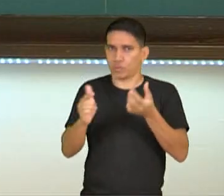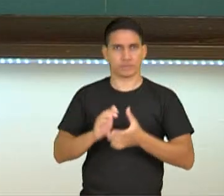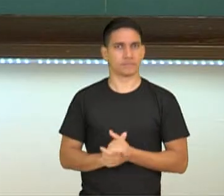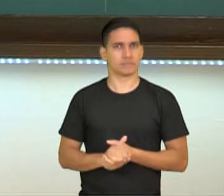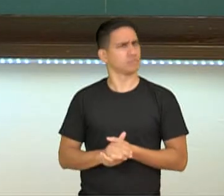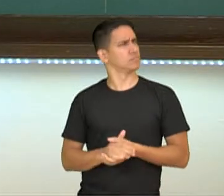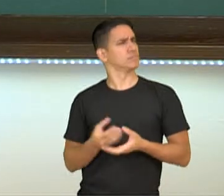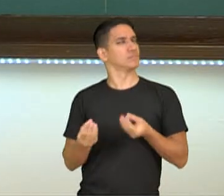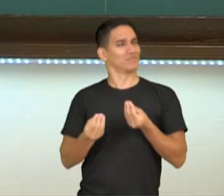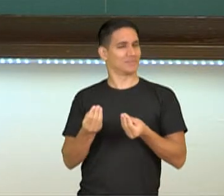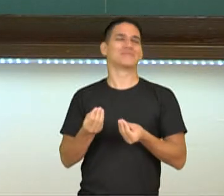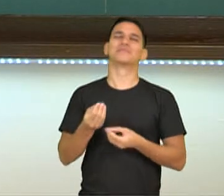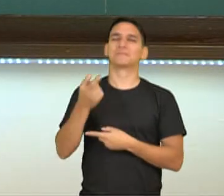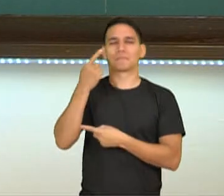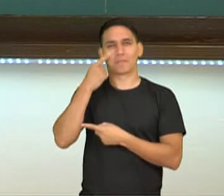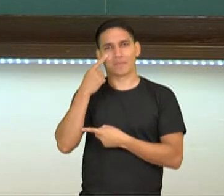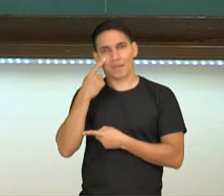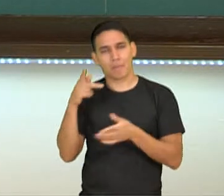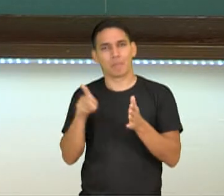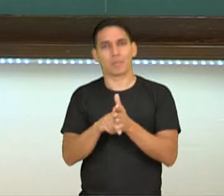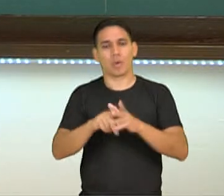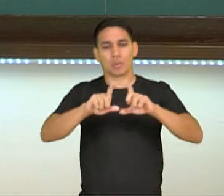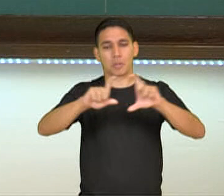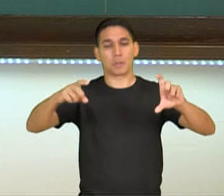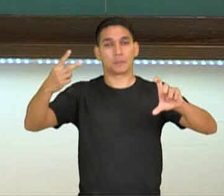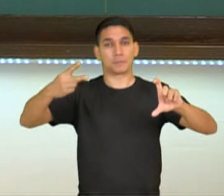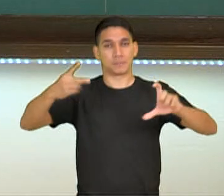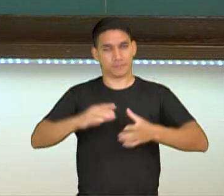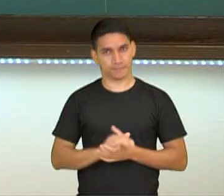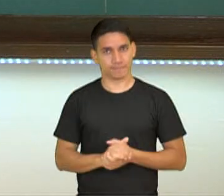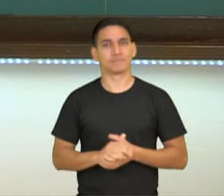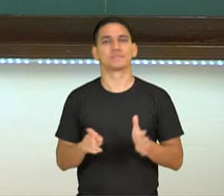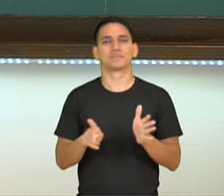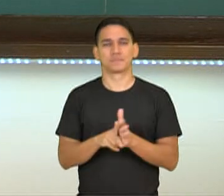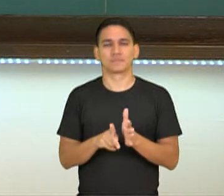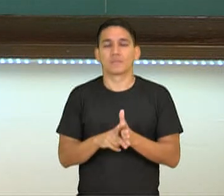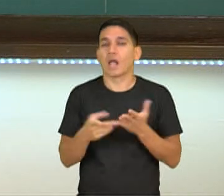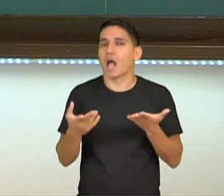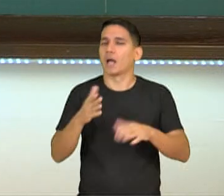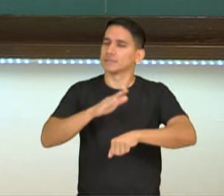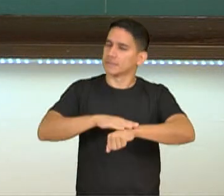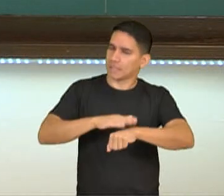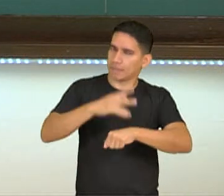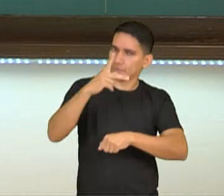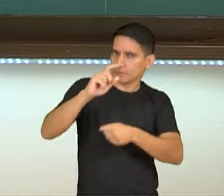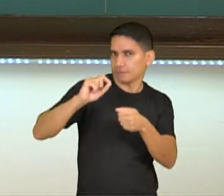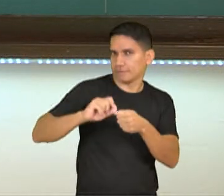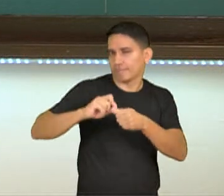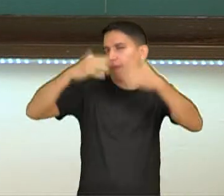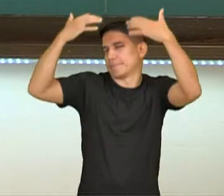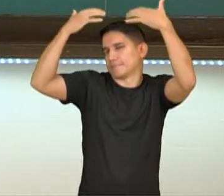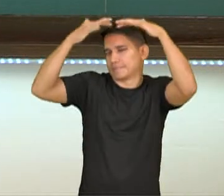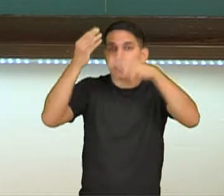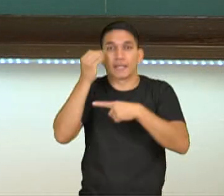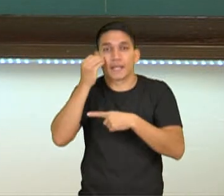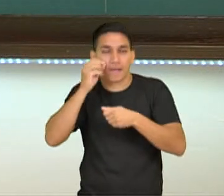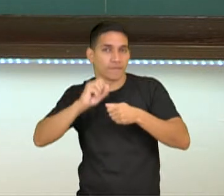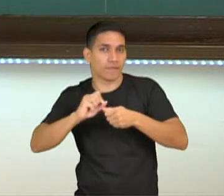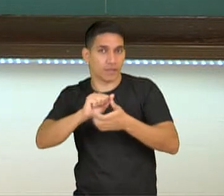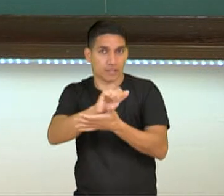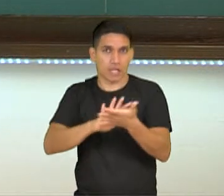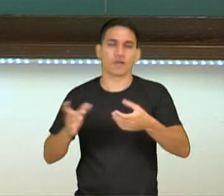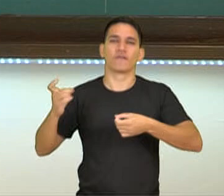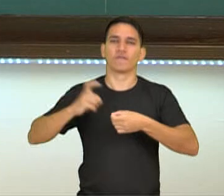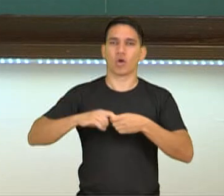uma aplicação aí da equação do segundo grau, de uma função. Então, a professora vai dar um tempinho para vocês pensarem, tentarem fazer o exercício.